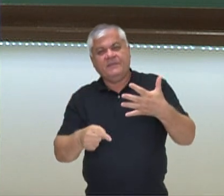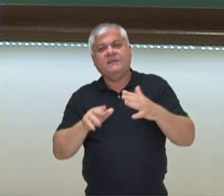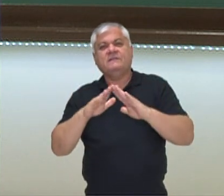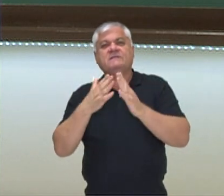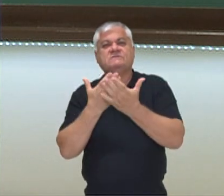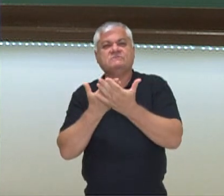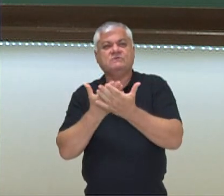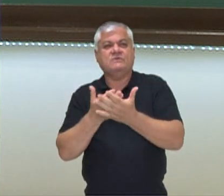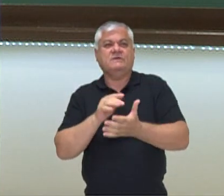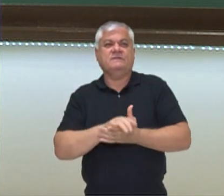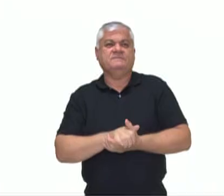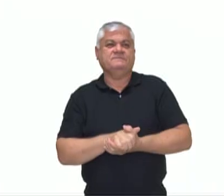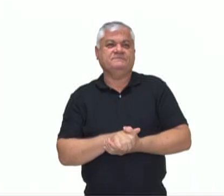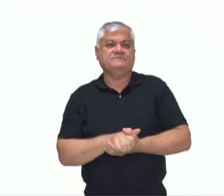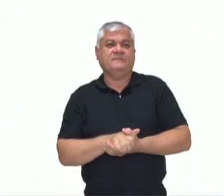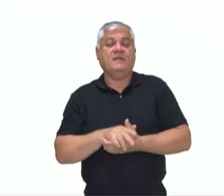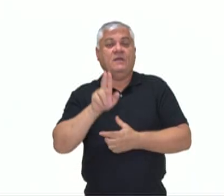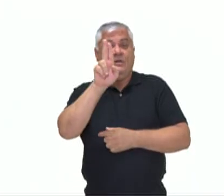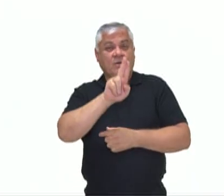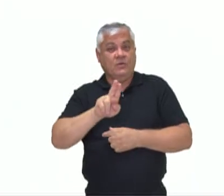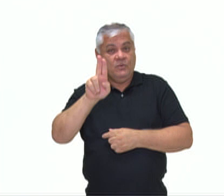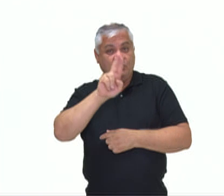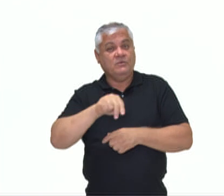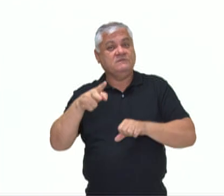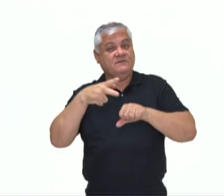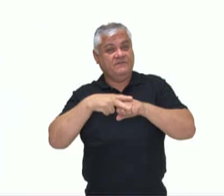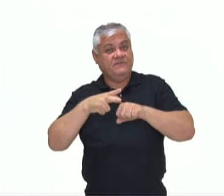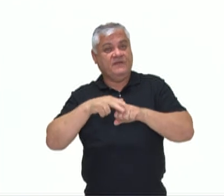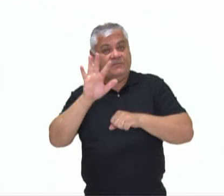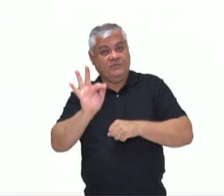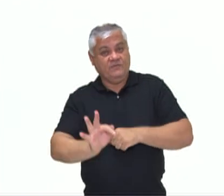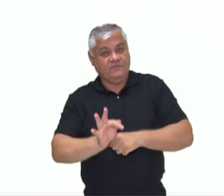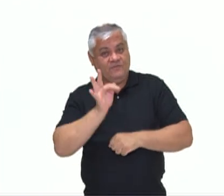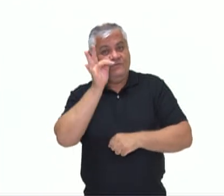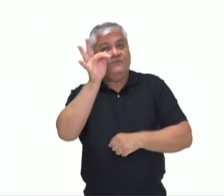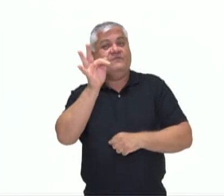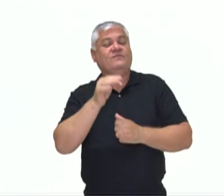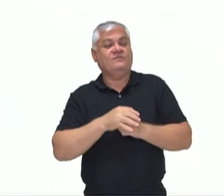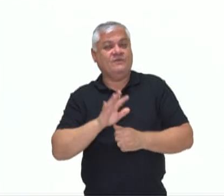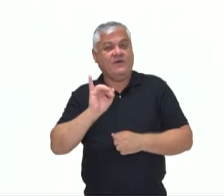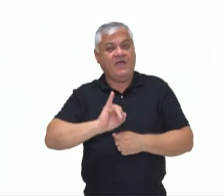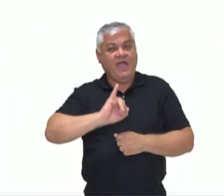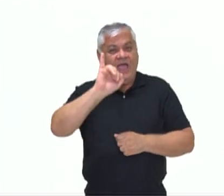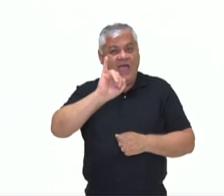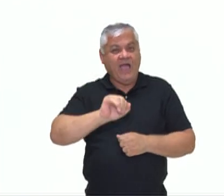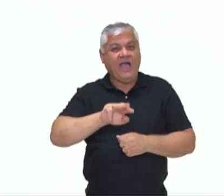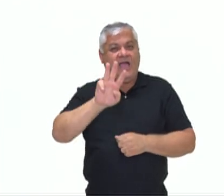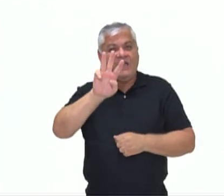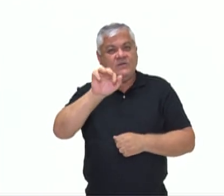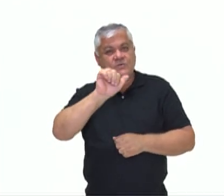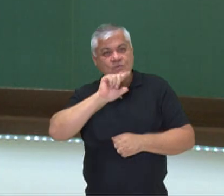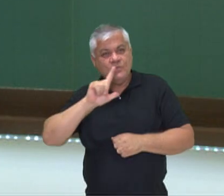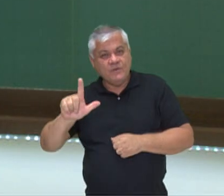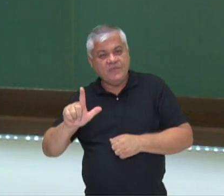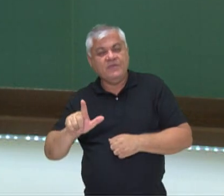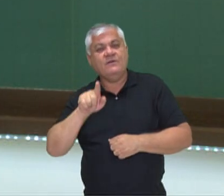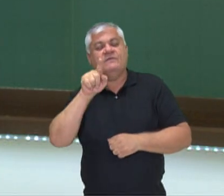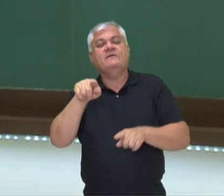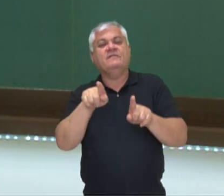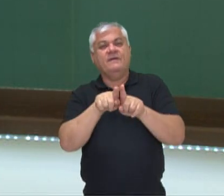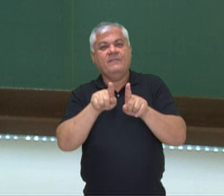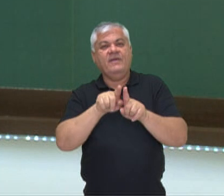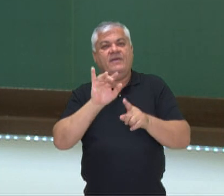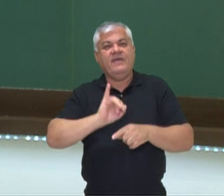escola? Use expressions in the future. Lembre-se de usar expressões no futuro. Então, as suas